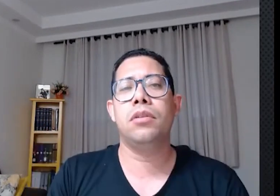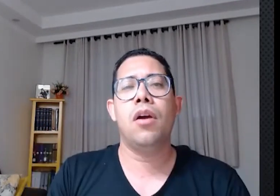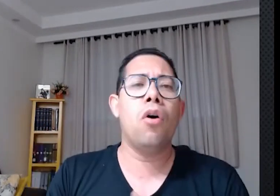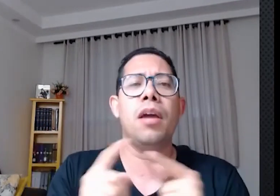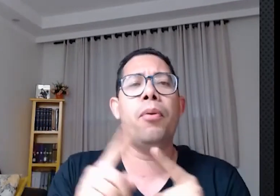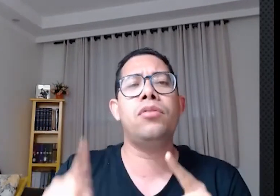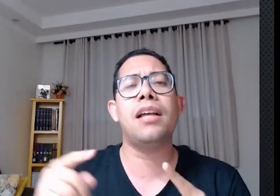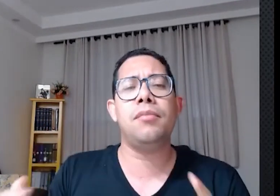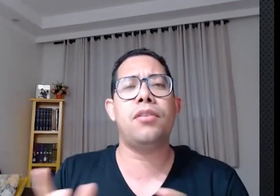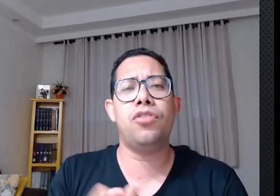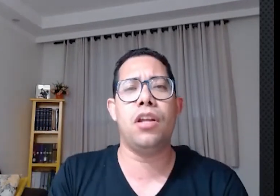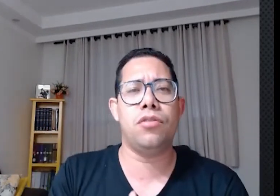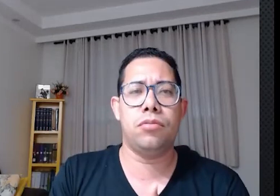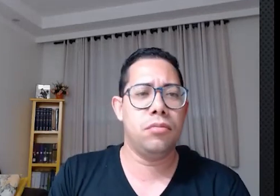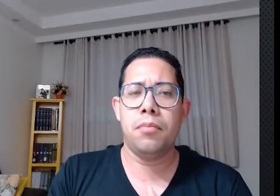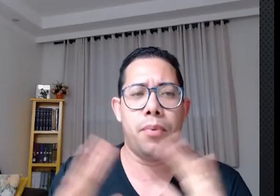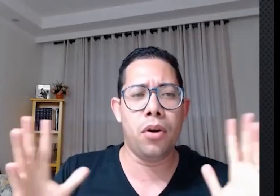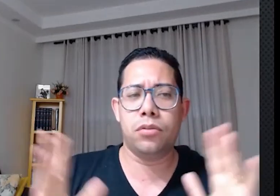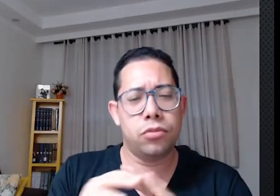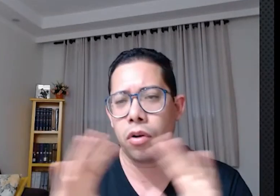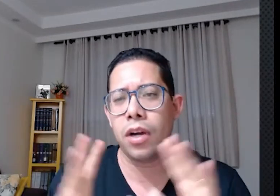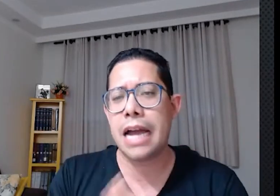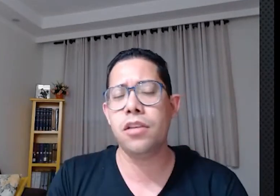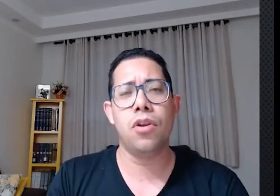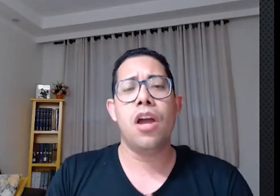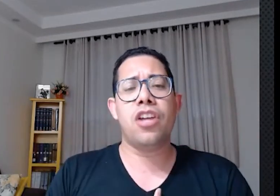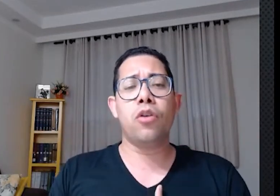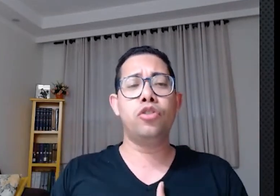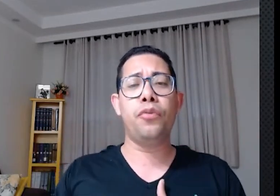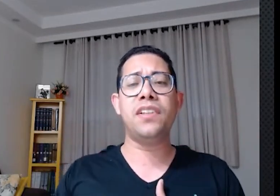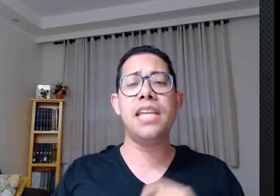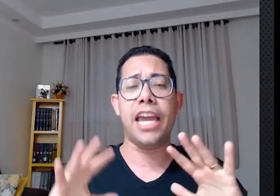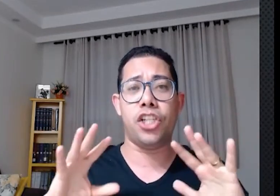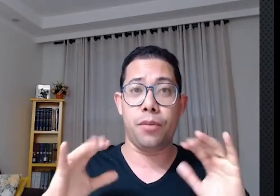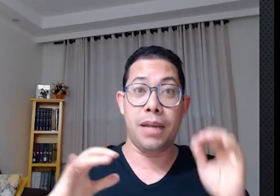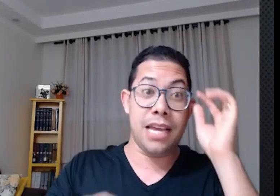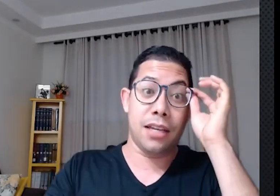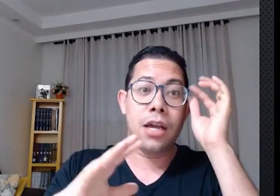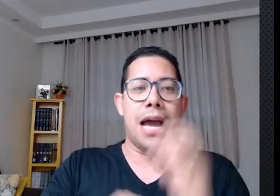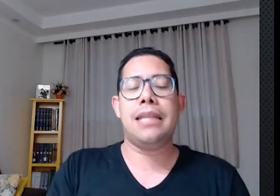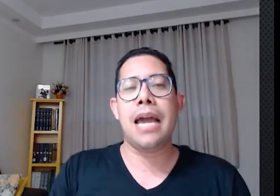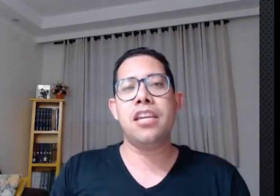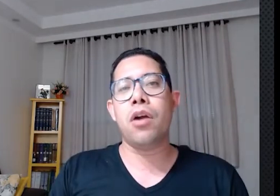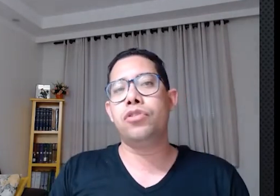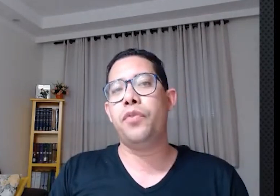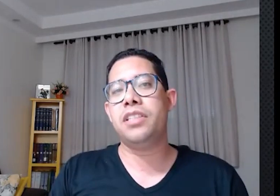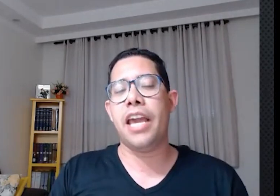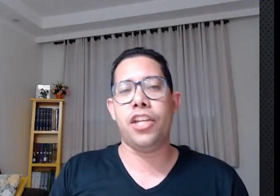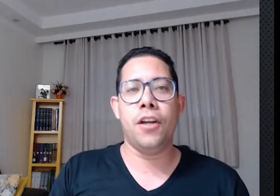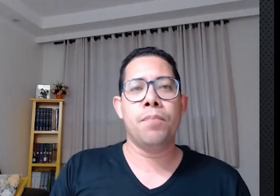Pronto. Ou depois do nascimento de Cristo. Pronto, só colocar isso já é o suficiente, beleza? Até aí já é